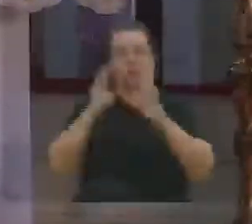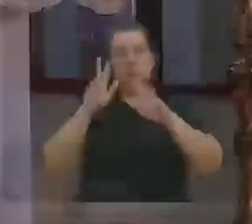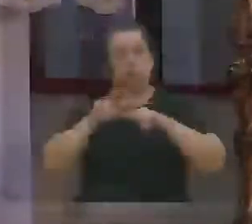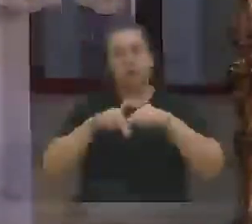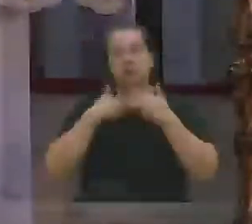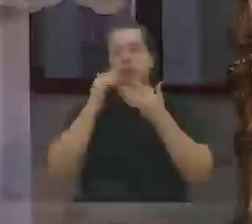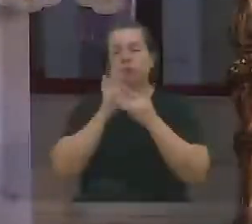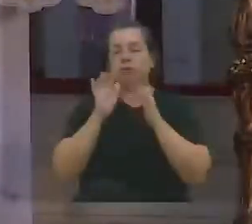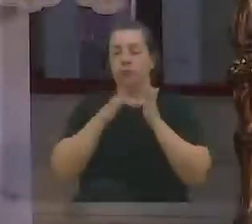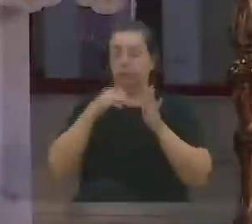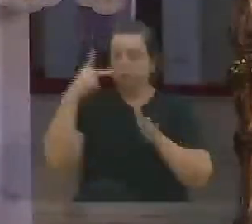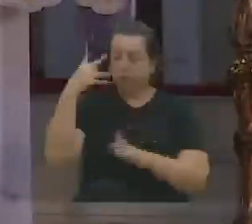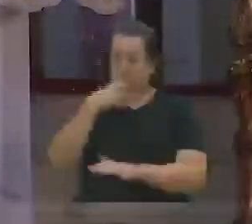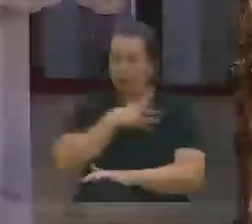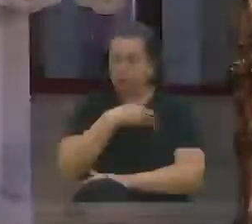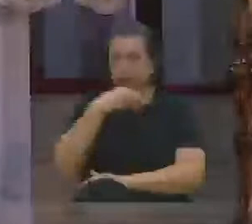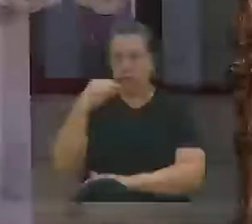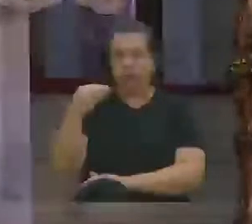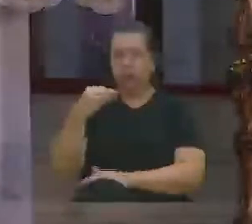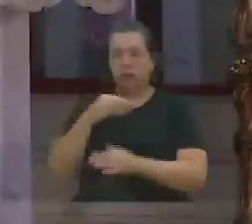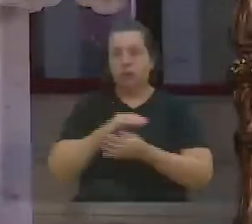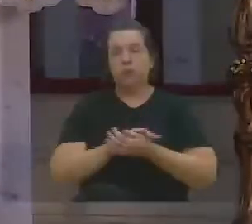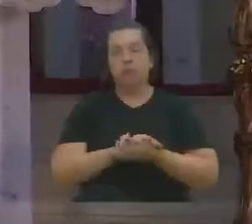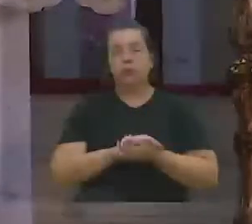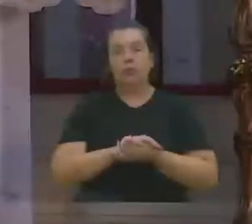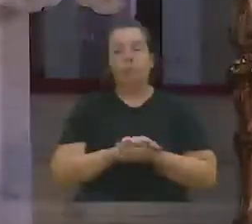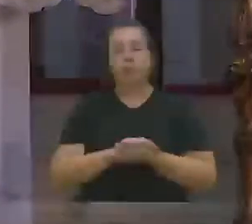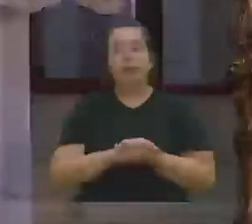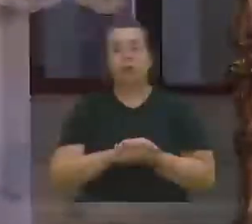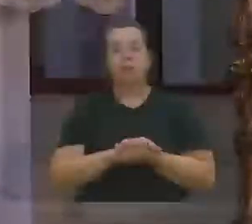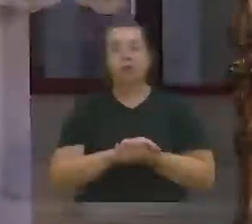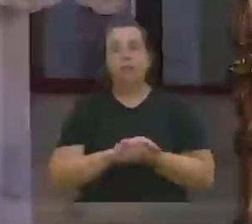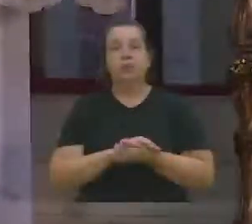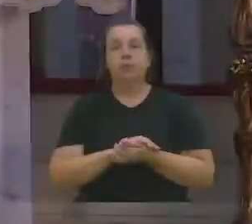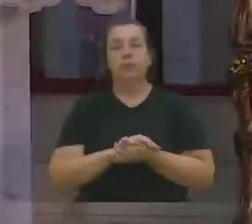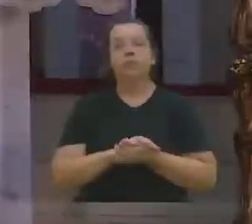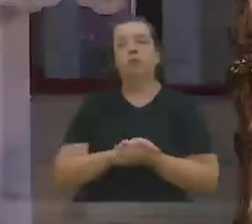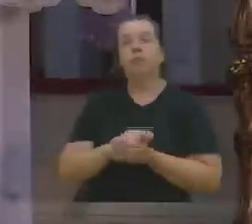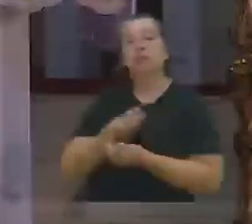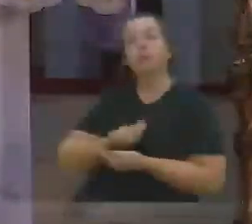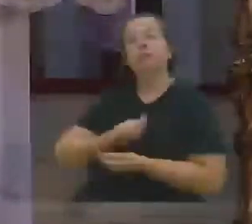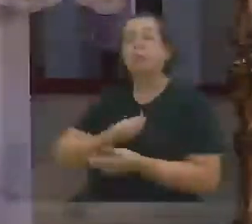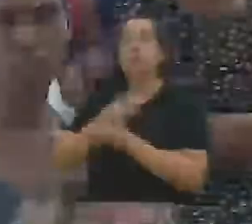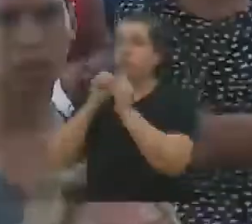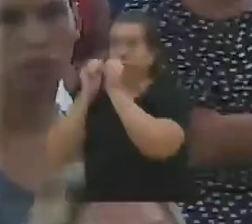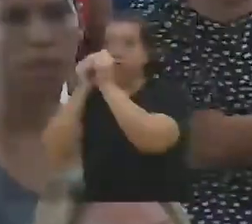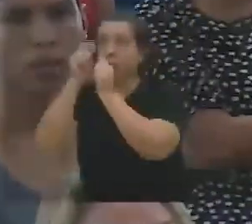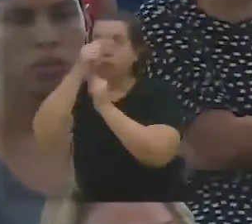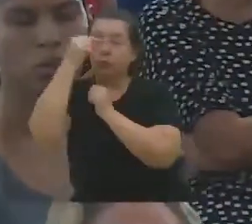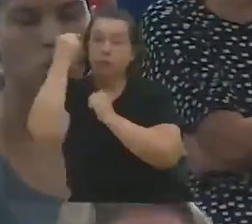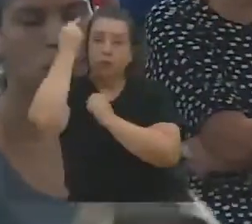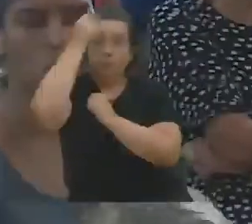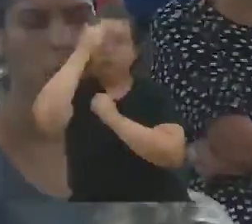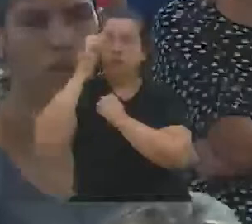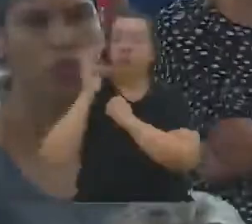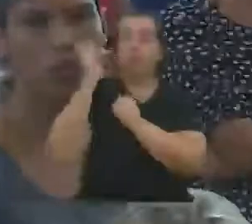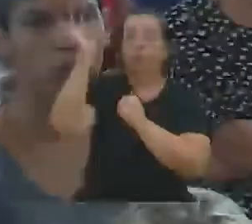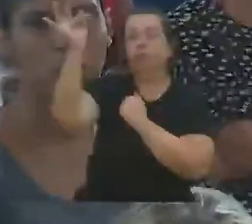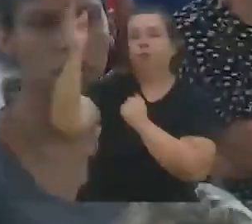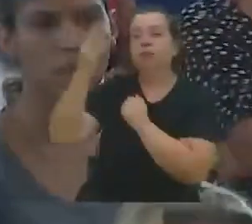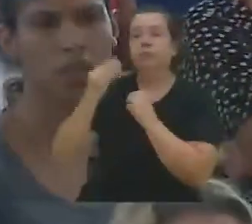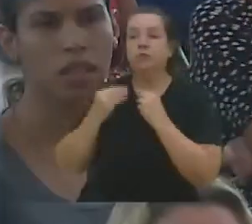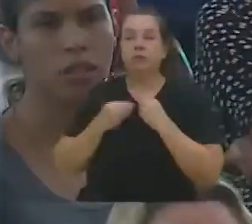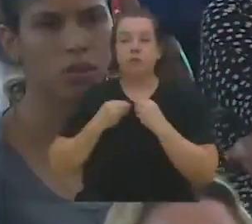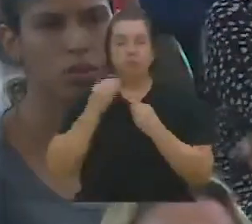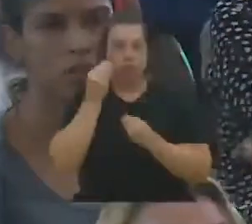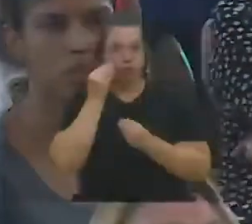louvarmos, glorificarmos, por Jesus Cristo, o vosso Filho. Concedei-nos o convívio